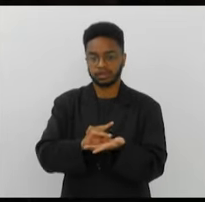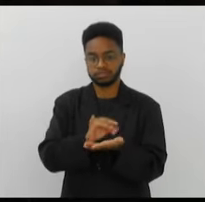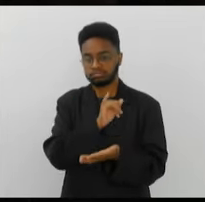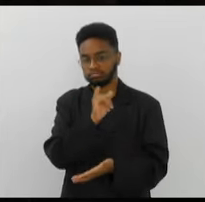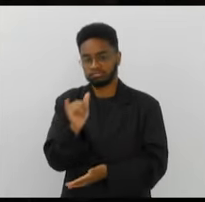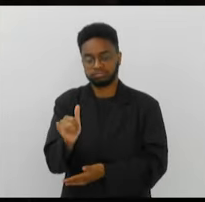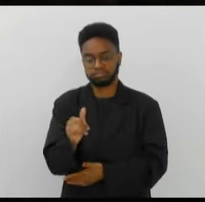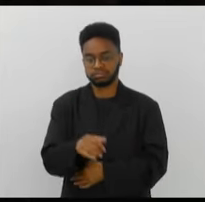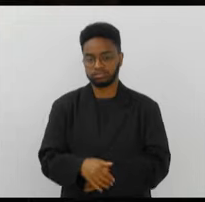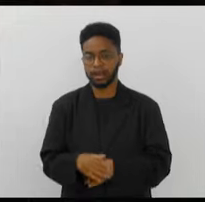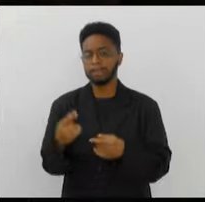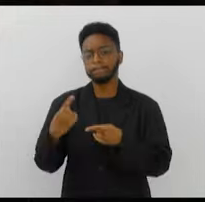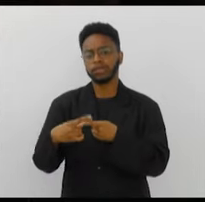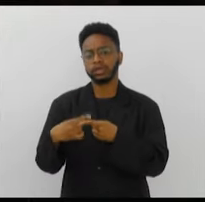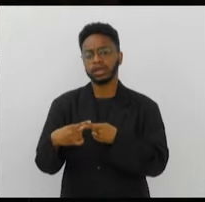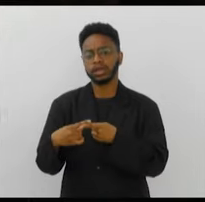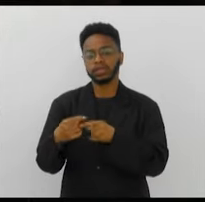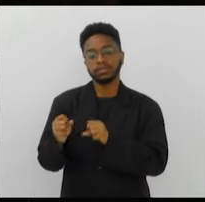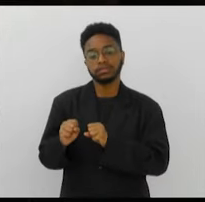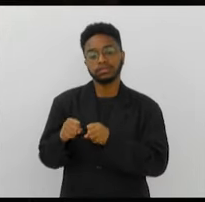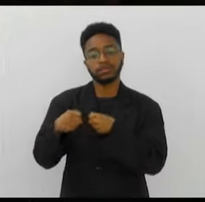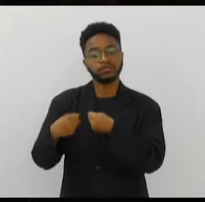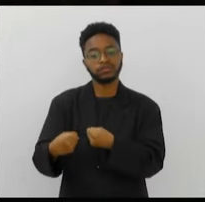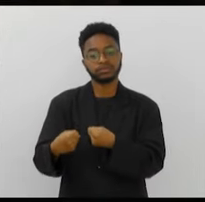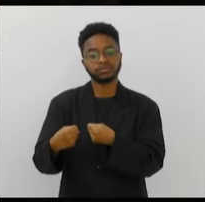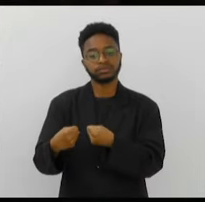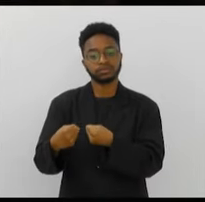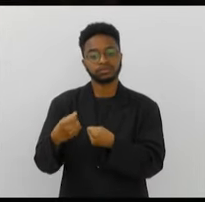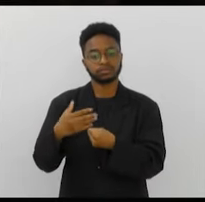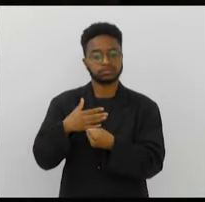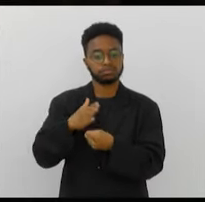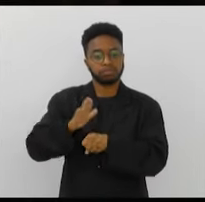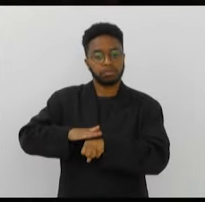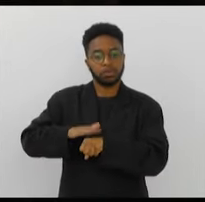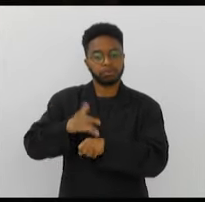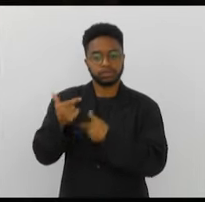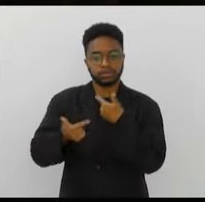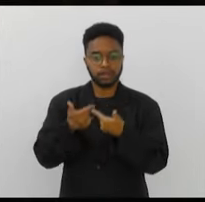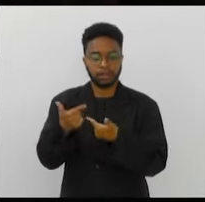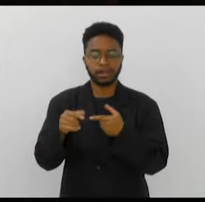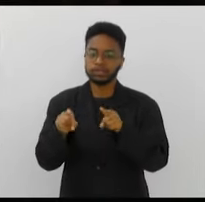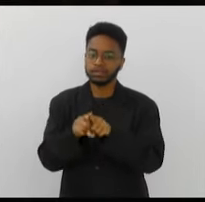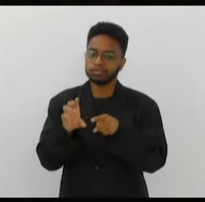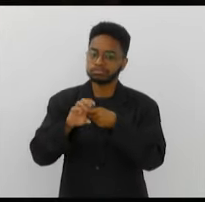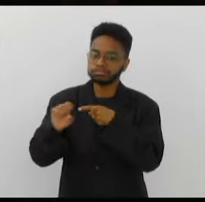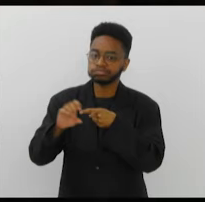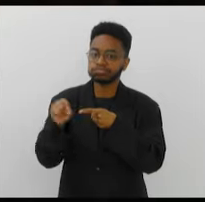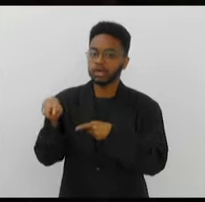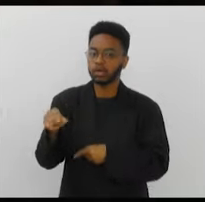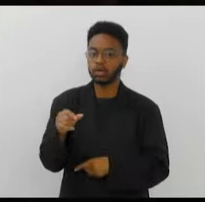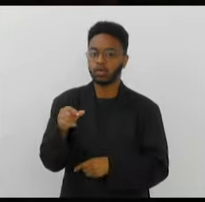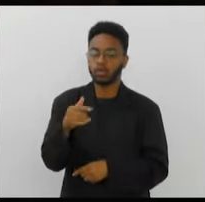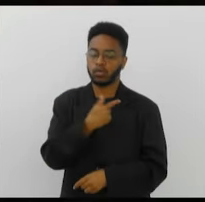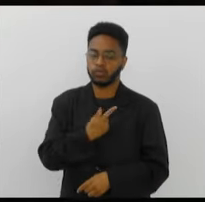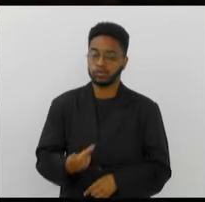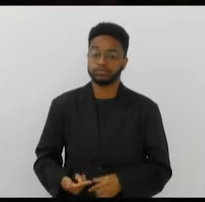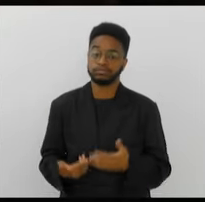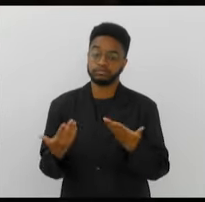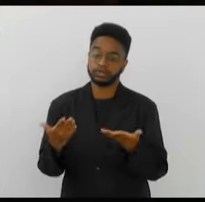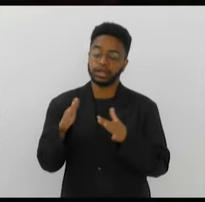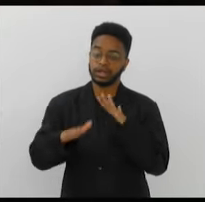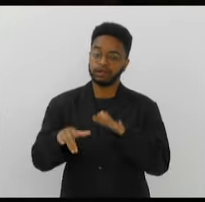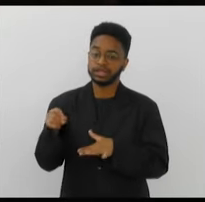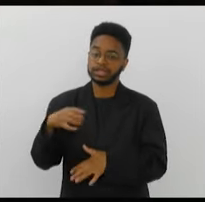governador. Mas por quê? Estão ali defendendo o seu carguinho em comissão. Estão ali babando o ovo do governador. E aí o governador, muitas das vezes,